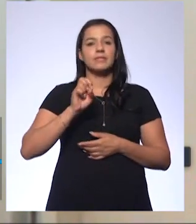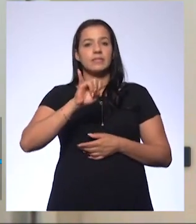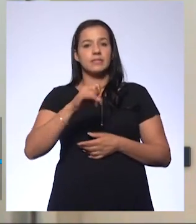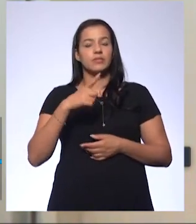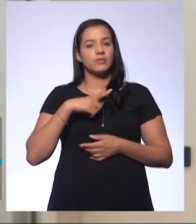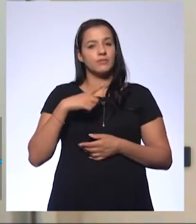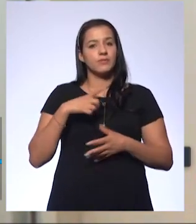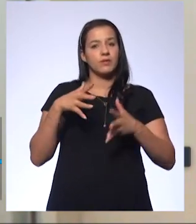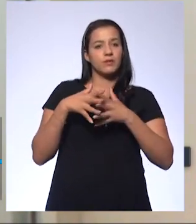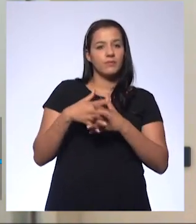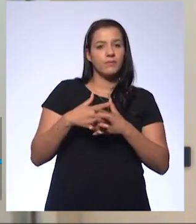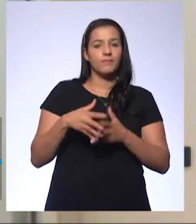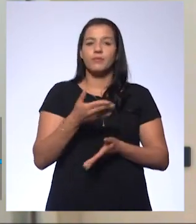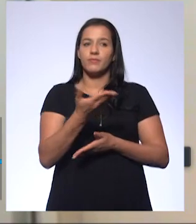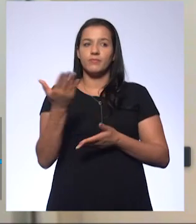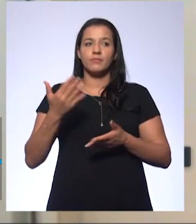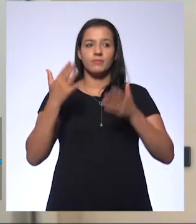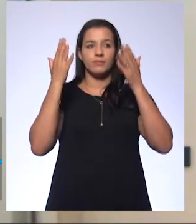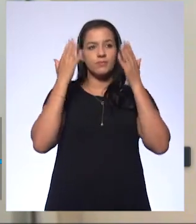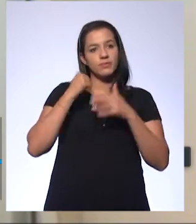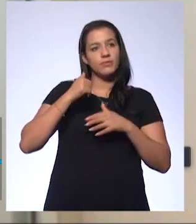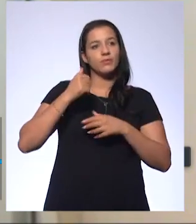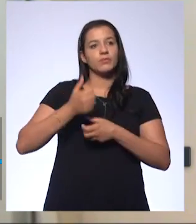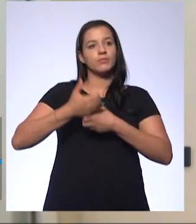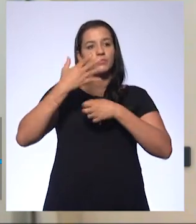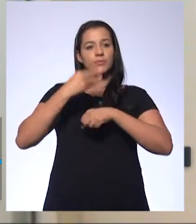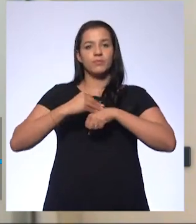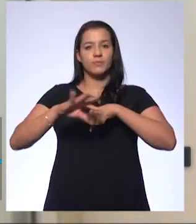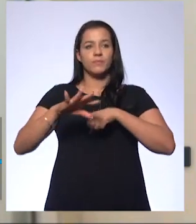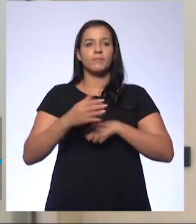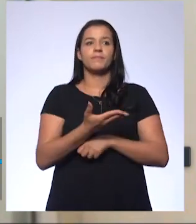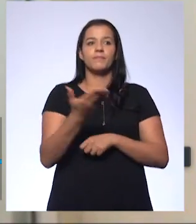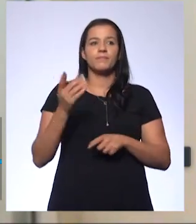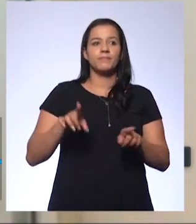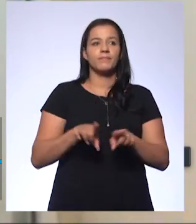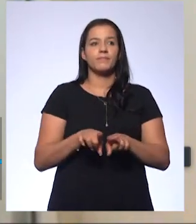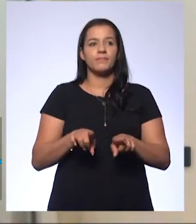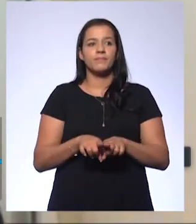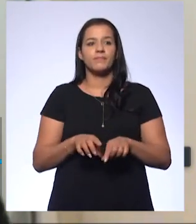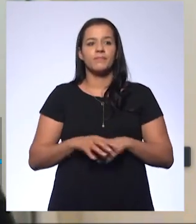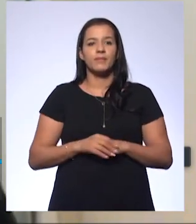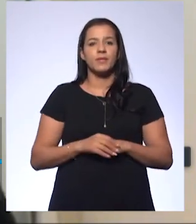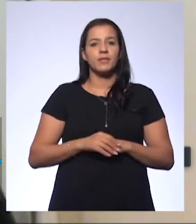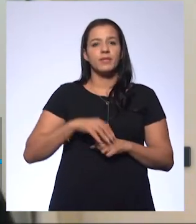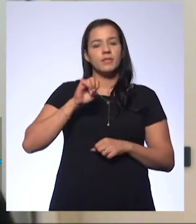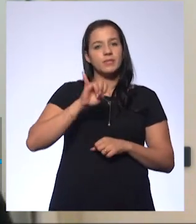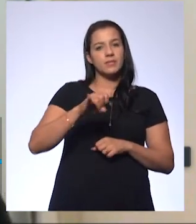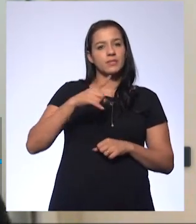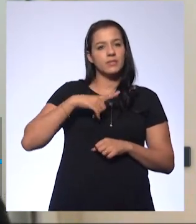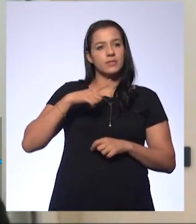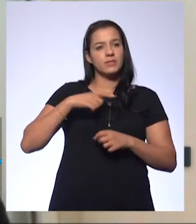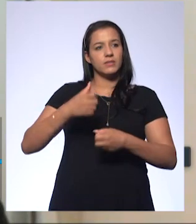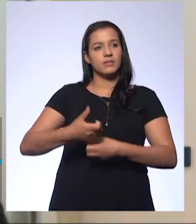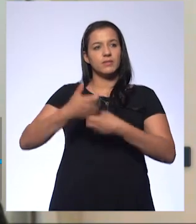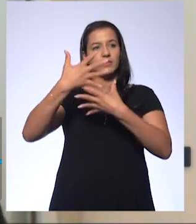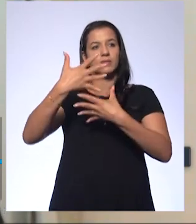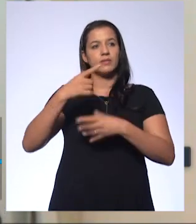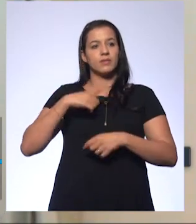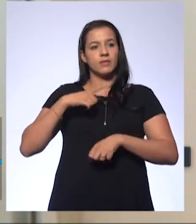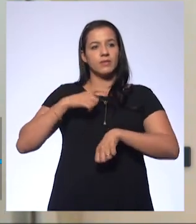e também, se não houver tempo aqui para fazer uma interação, nós temos também o material que